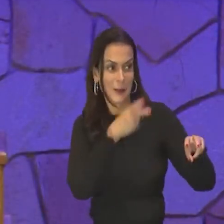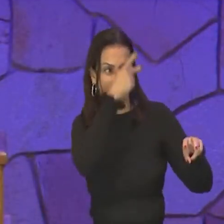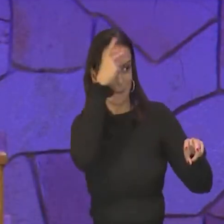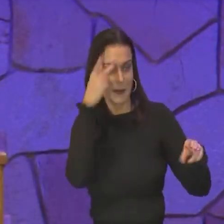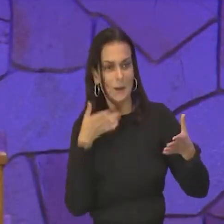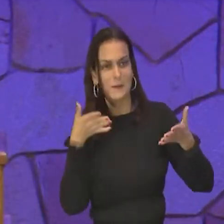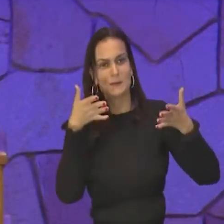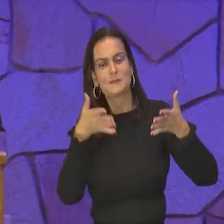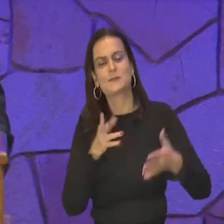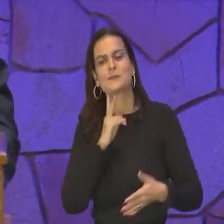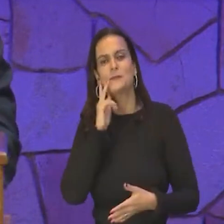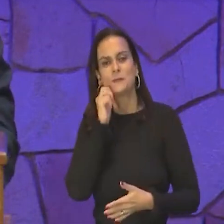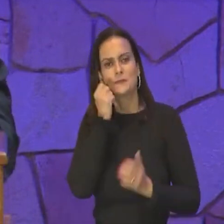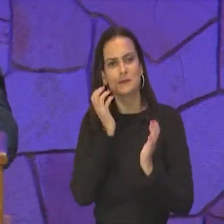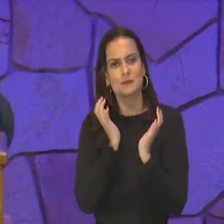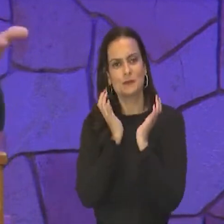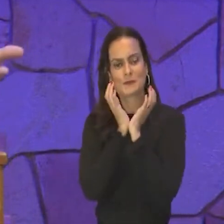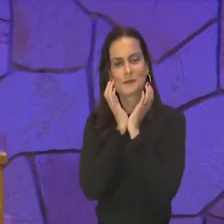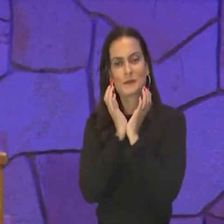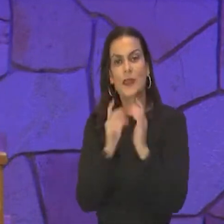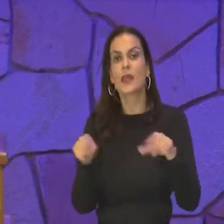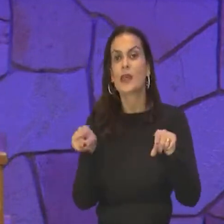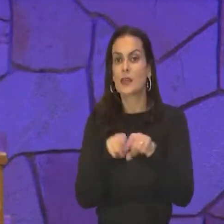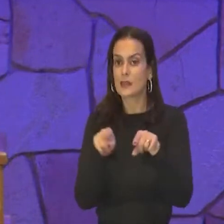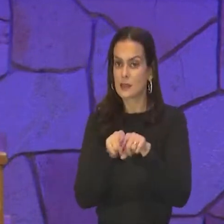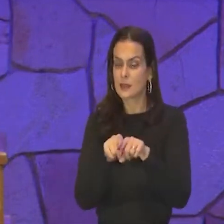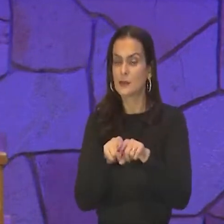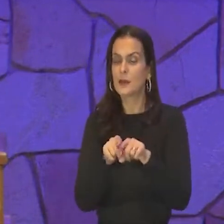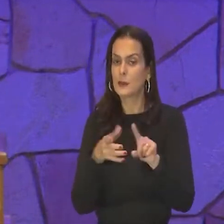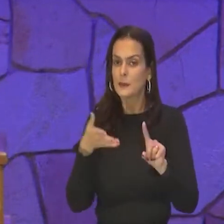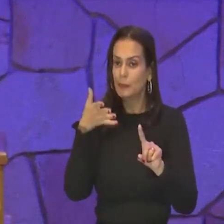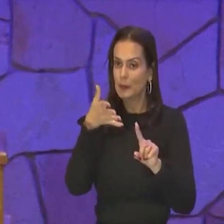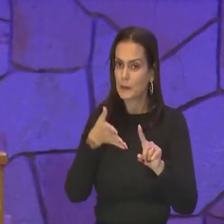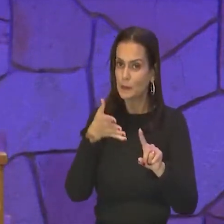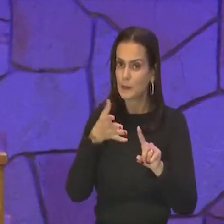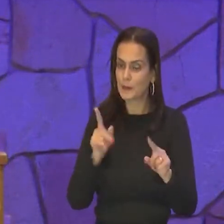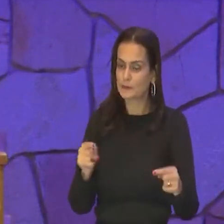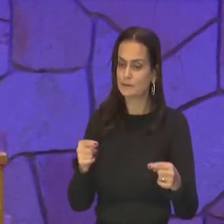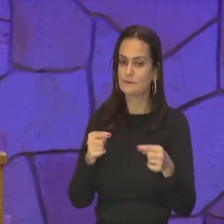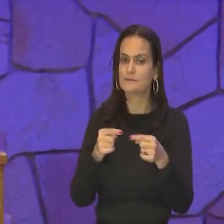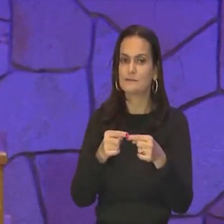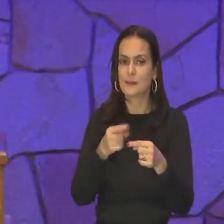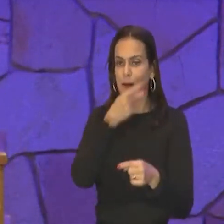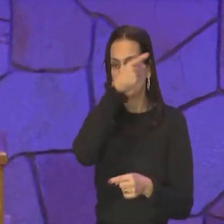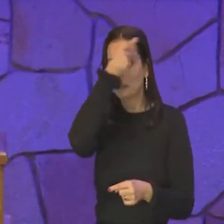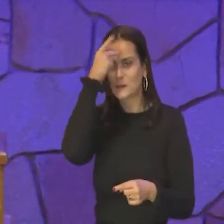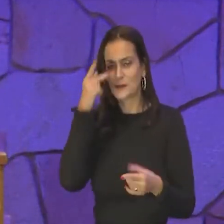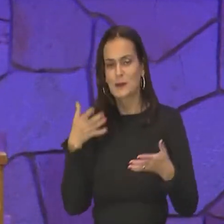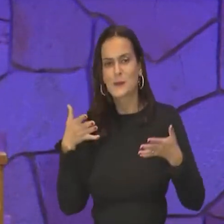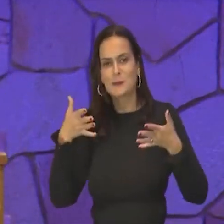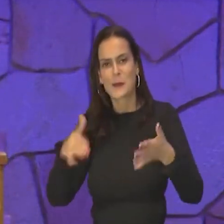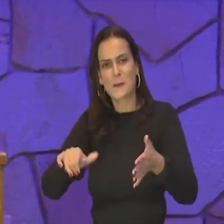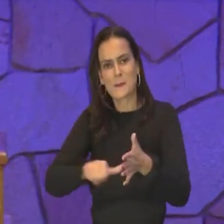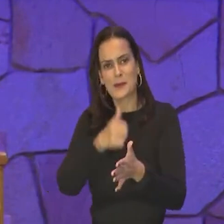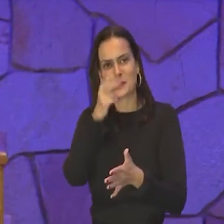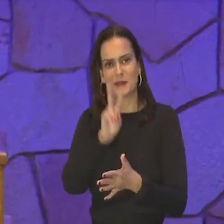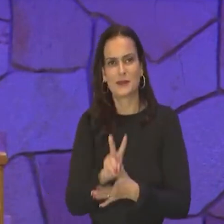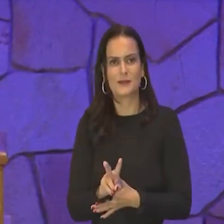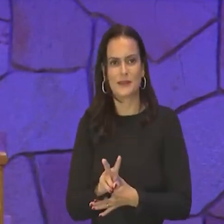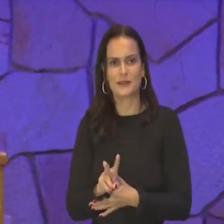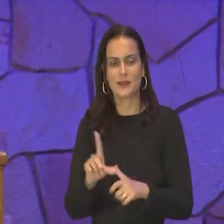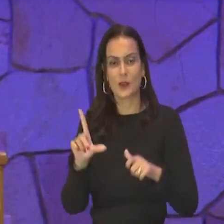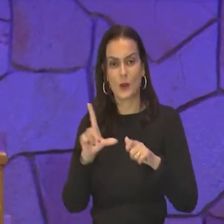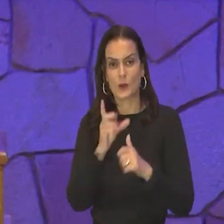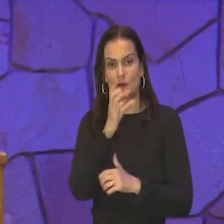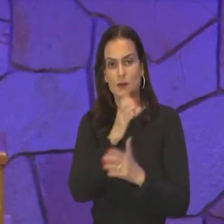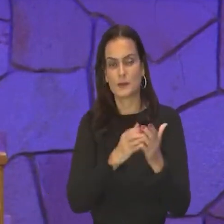da ceia do Senhor, e a minha mensagem também se dirige neste sentido, aos nossos irmãos participando pela primeira vez. Lucas,